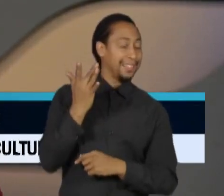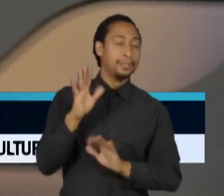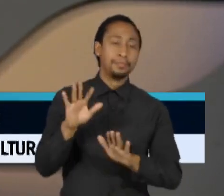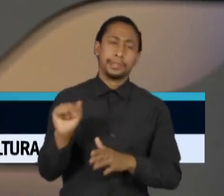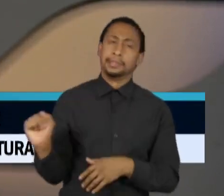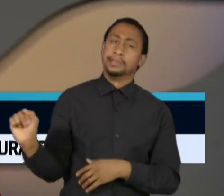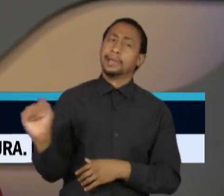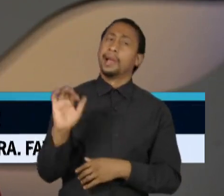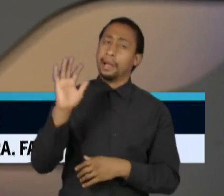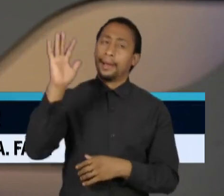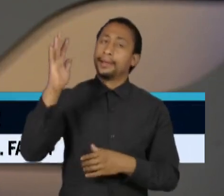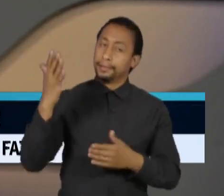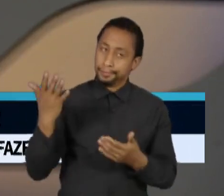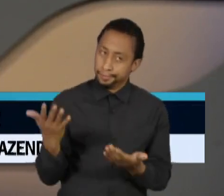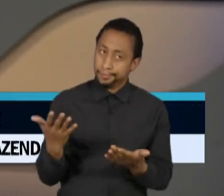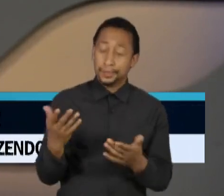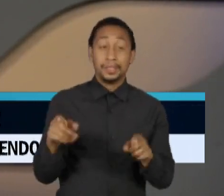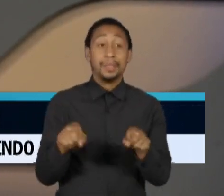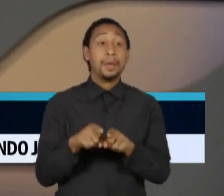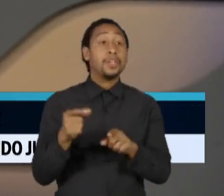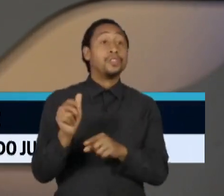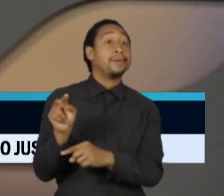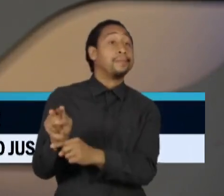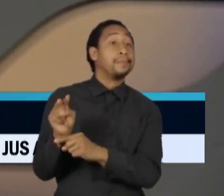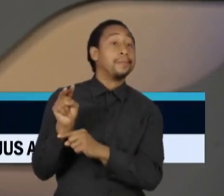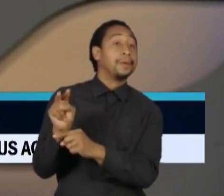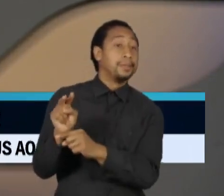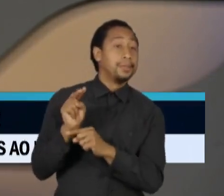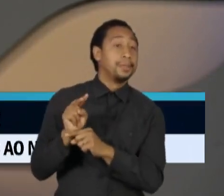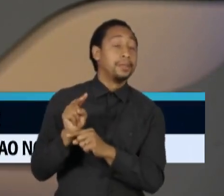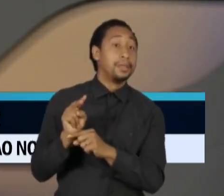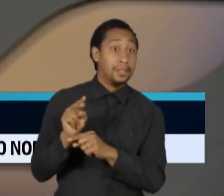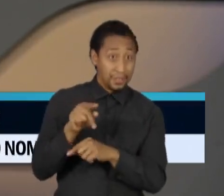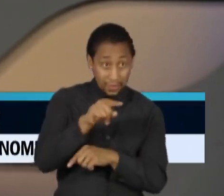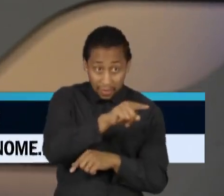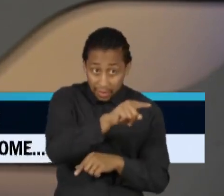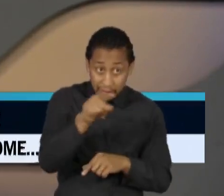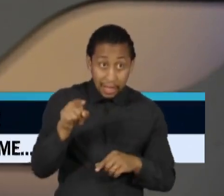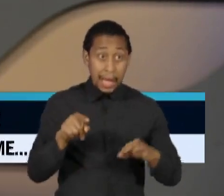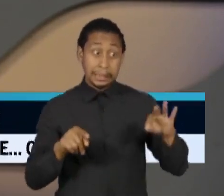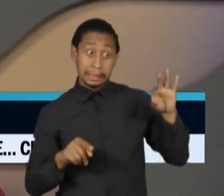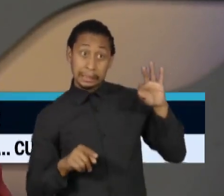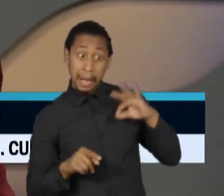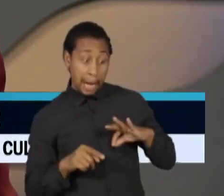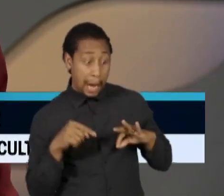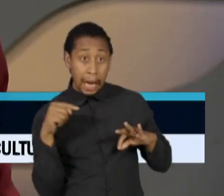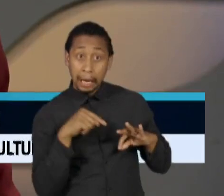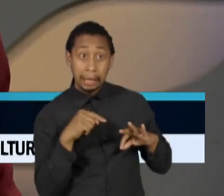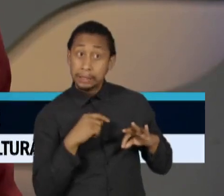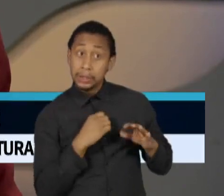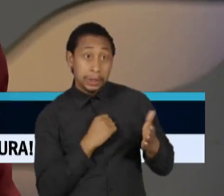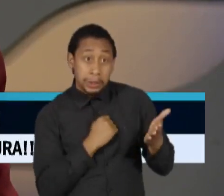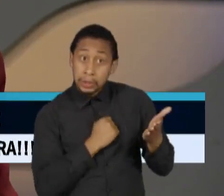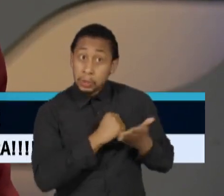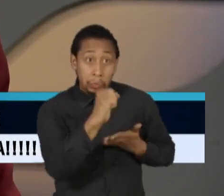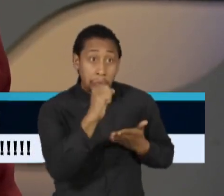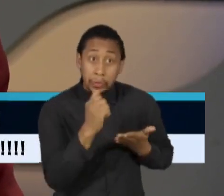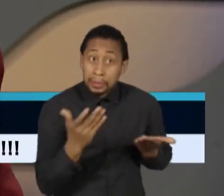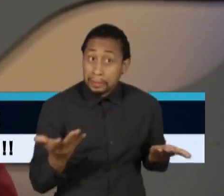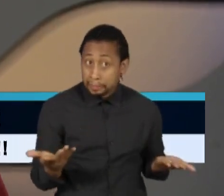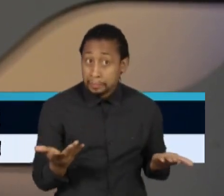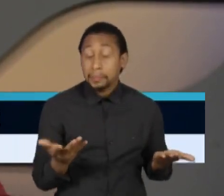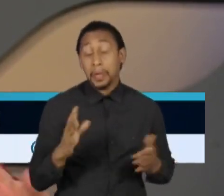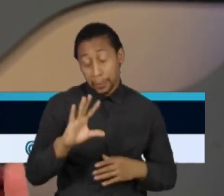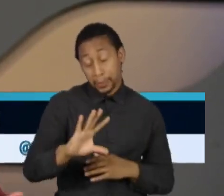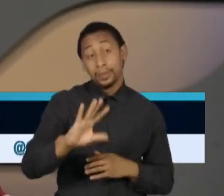caro. Quanto mais você pega dinheiro emprestado, mais o dinheiro que você virá a ganhar já não é mais seu. Porque isso que